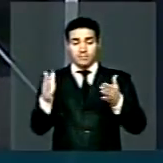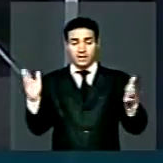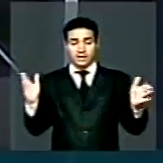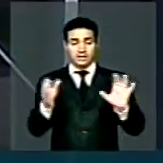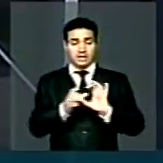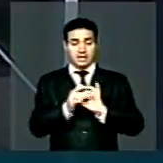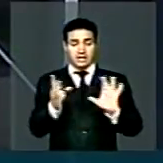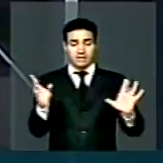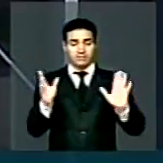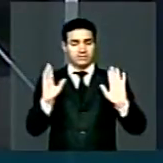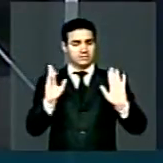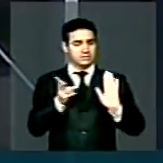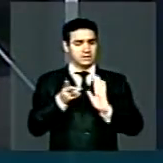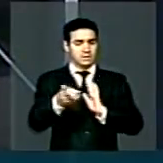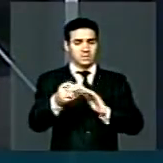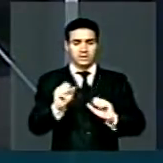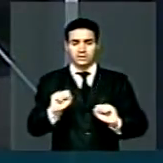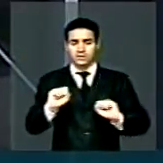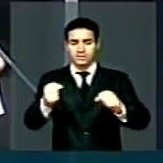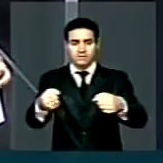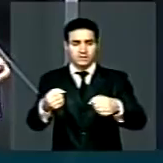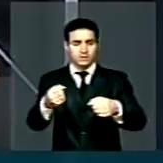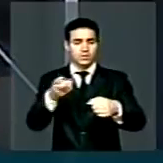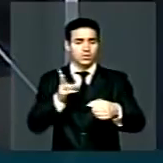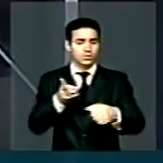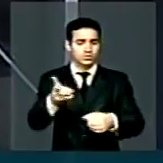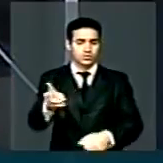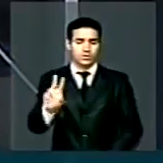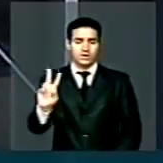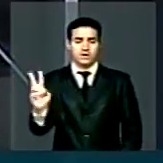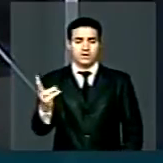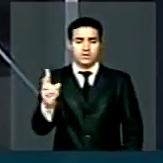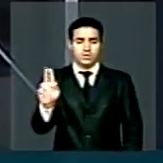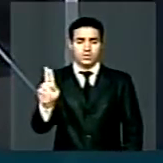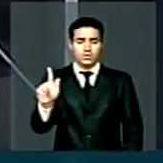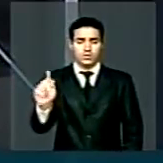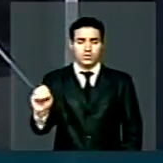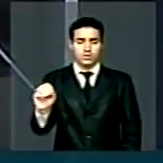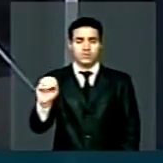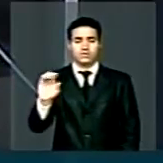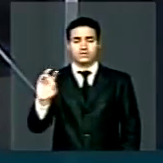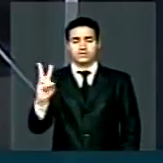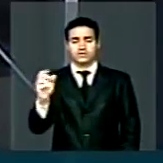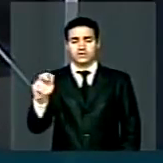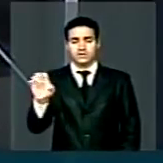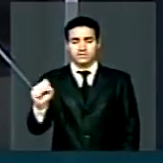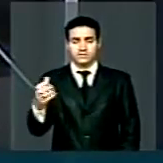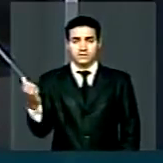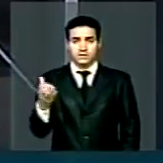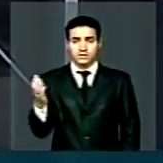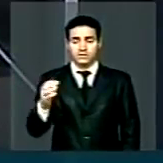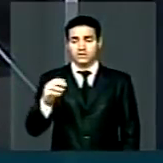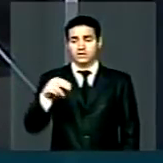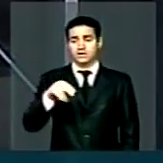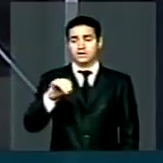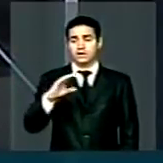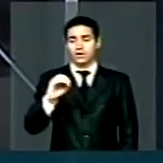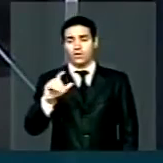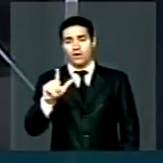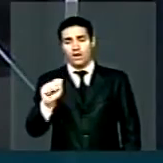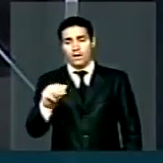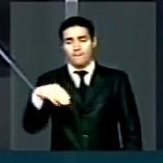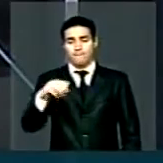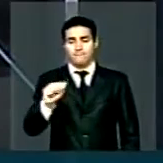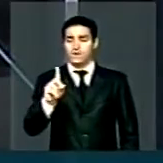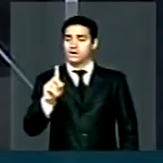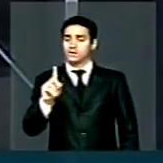limpas, tem defendido manter Hugo Chávez no poder e agora Nicolás Maduro. E mais, se existe